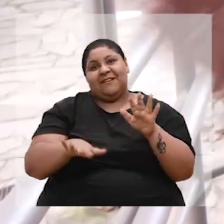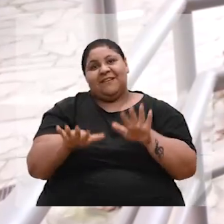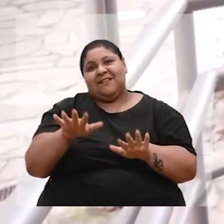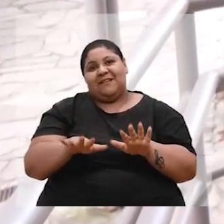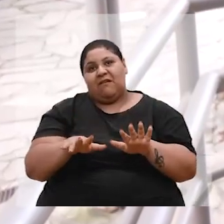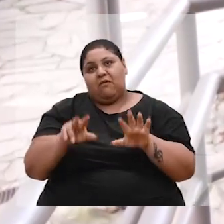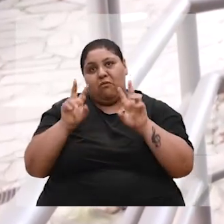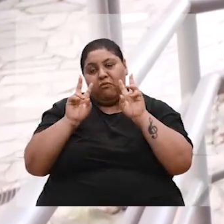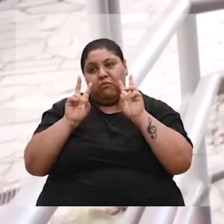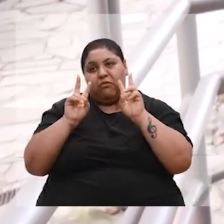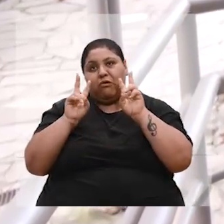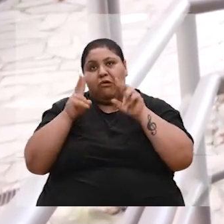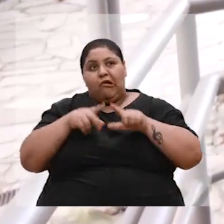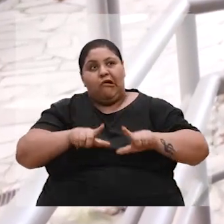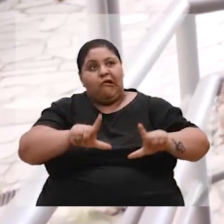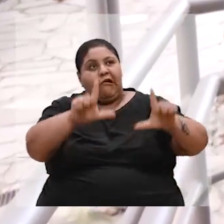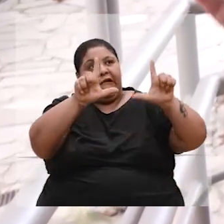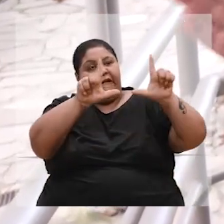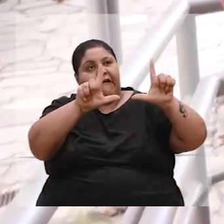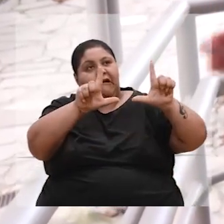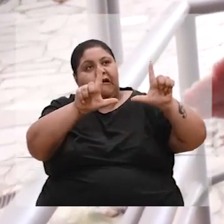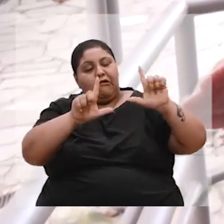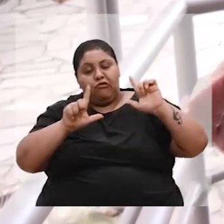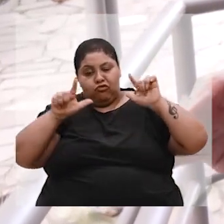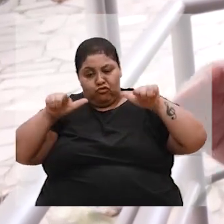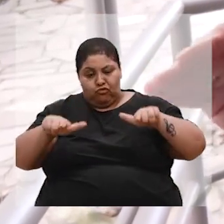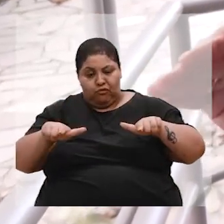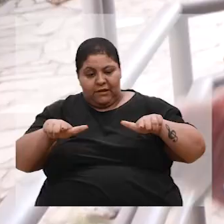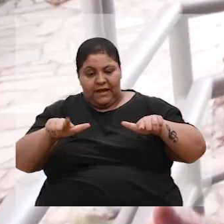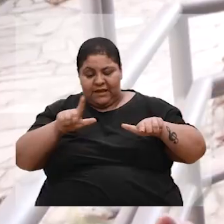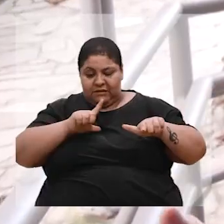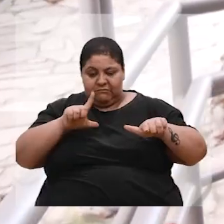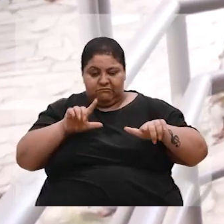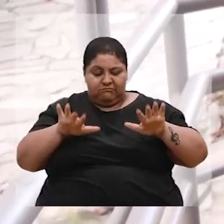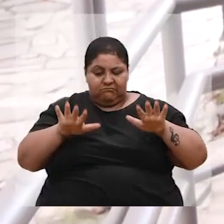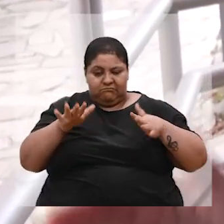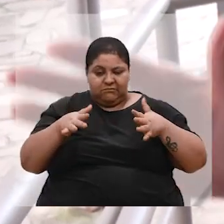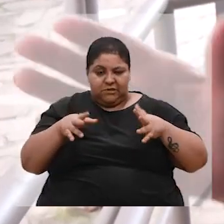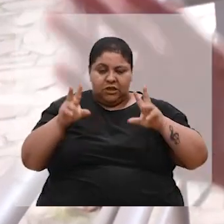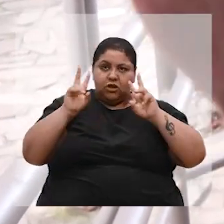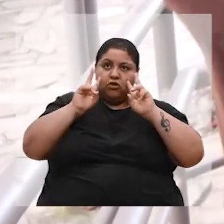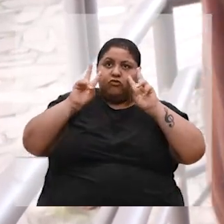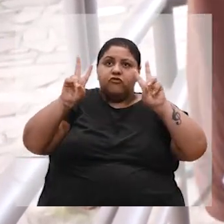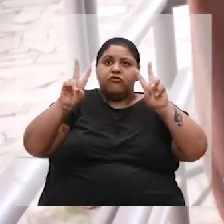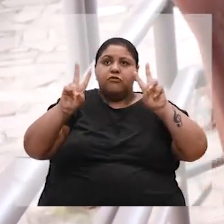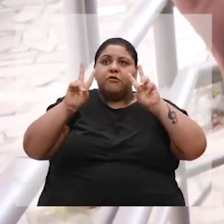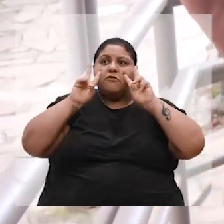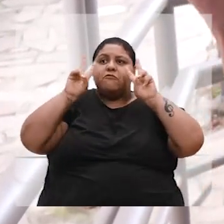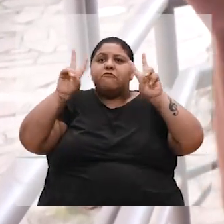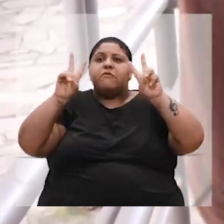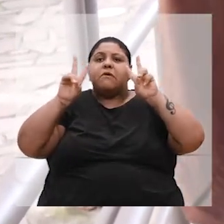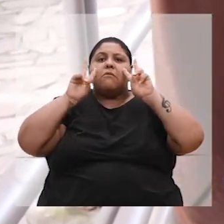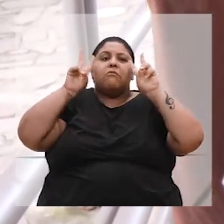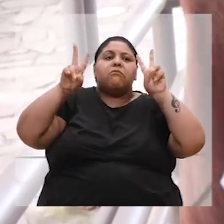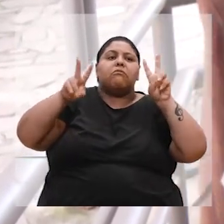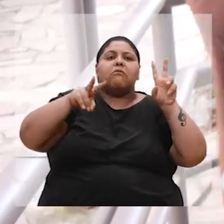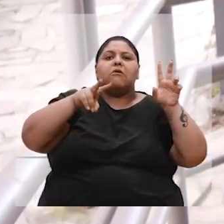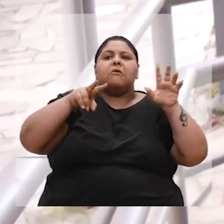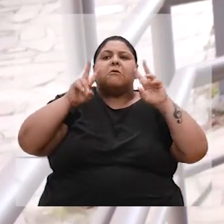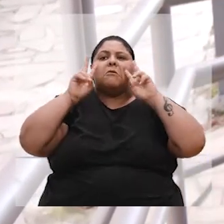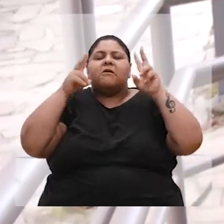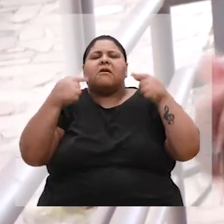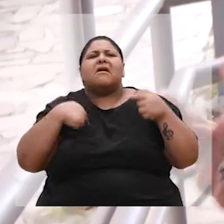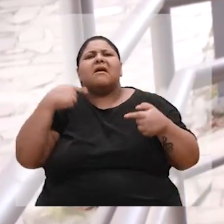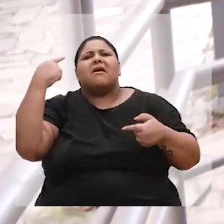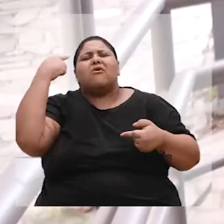Às vezes a gente olha só pela tela. O espaço que a gente tem não é de repente, você olhar e ver outras, né? Abrir um espaço para